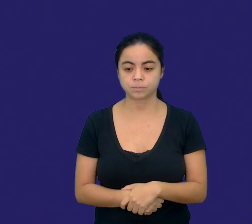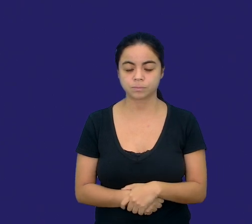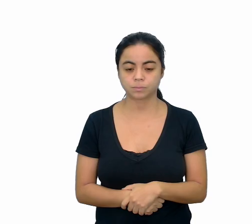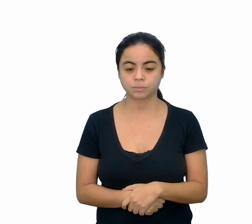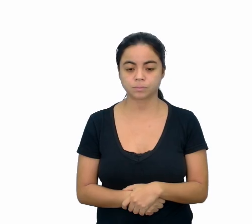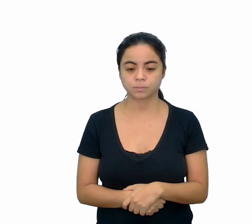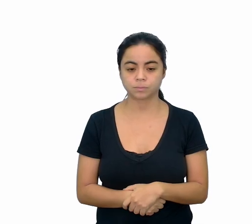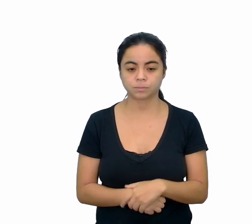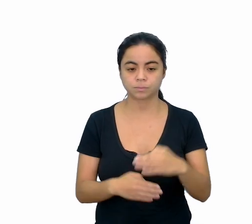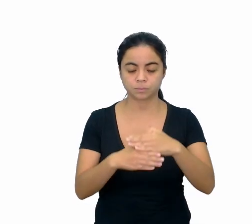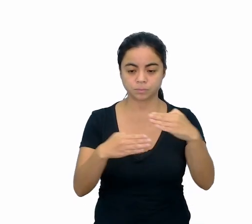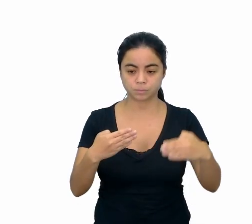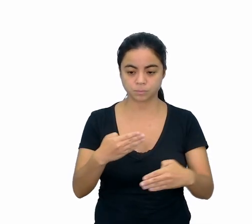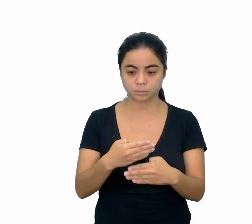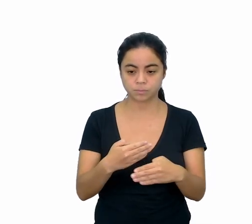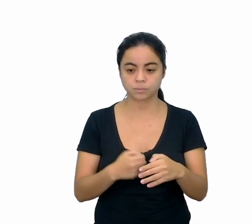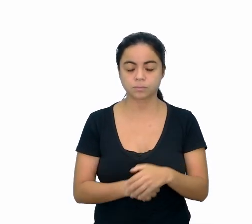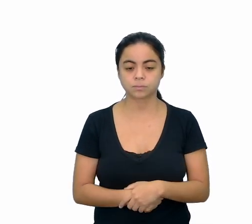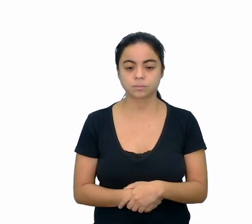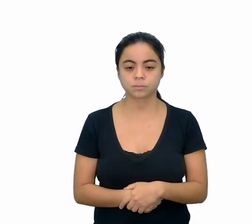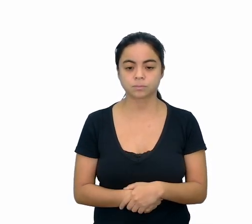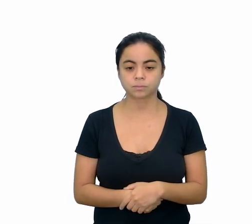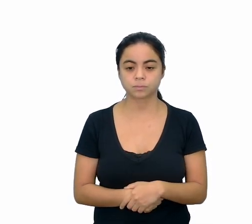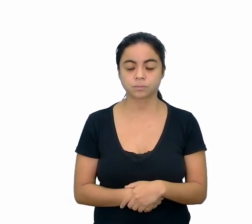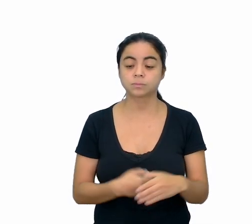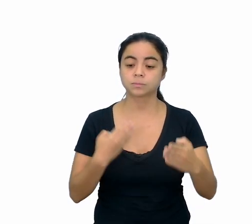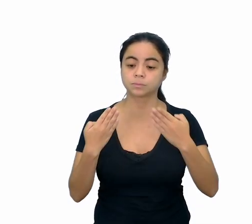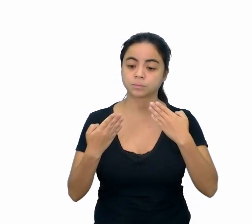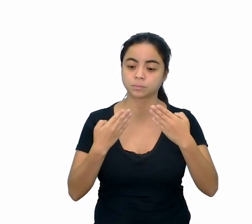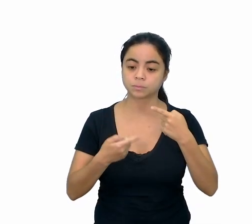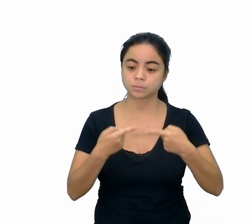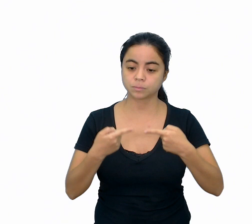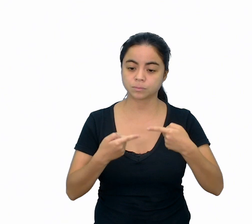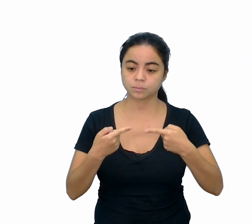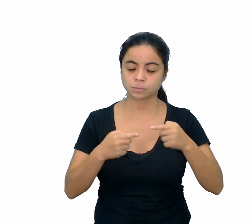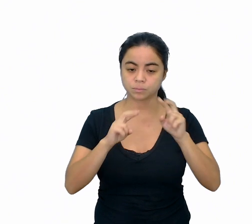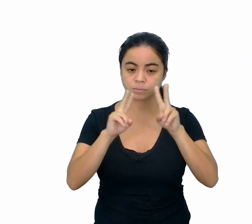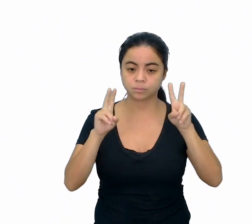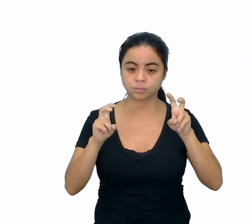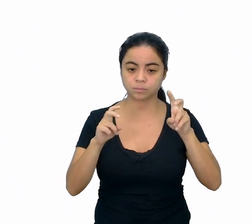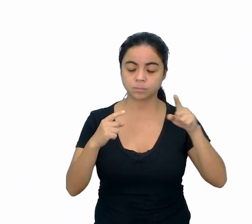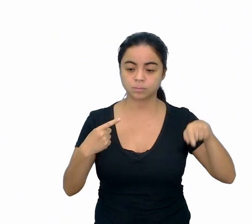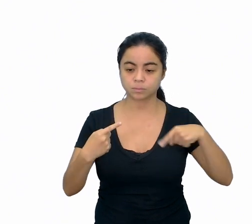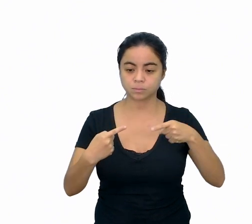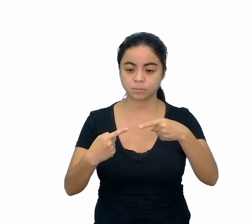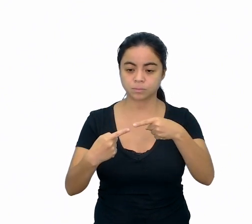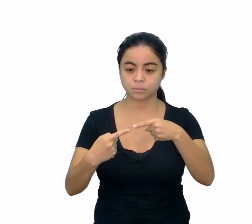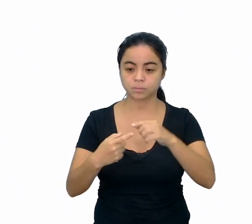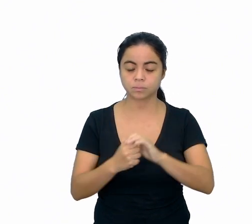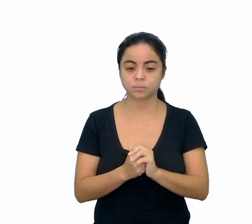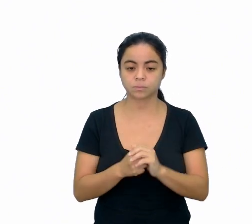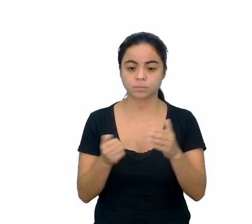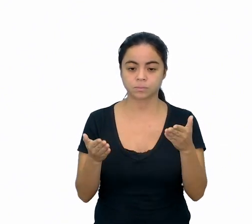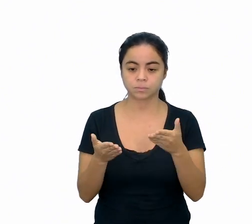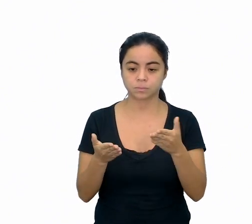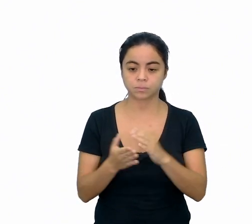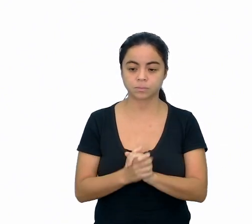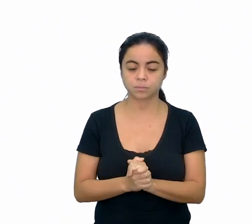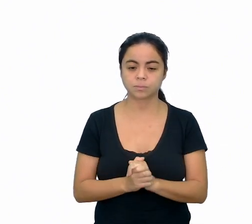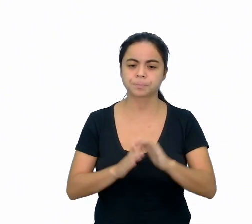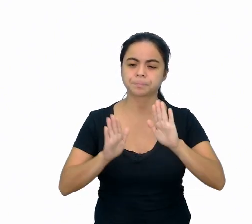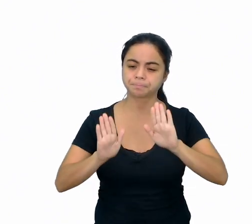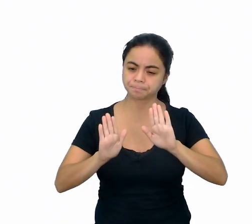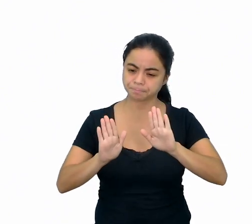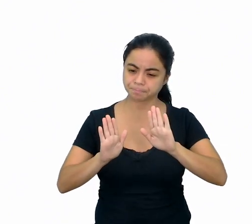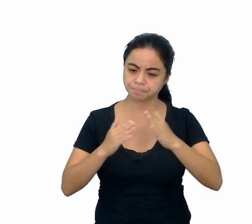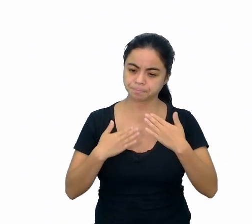No próximo slide, a gente vai conversar um pouquinho com vocês sobre os nossos objetivos de hoje. Mas